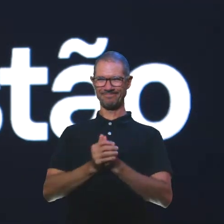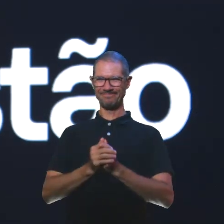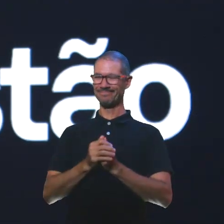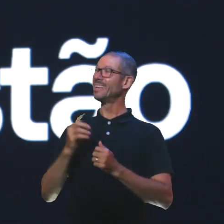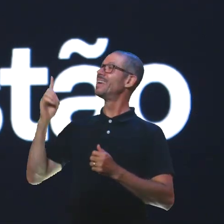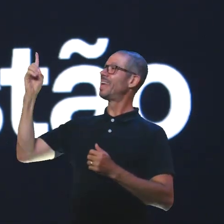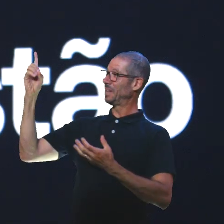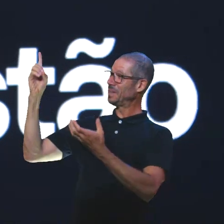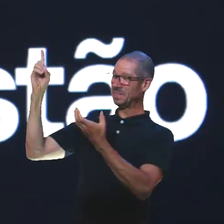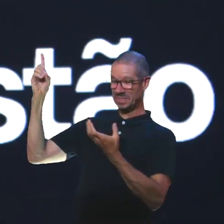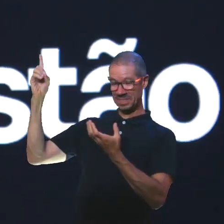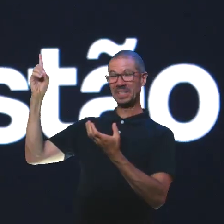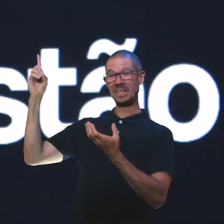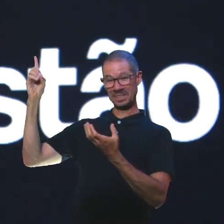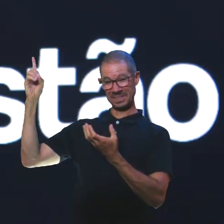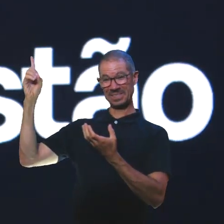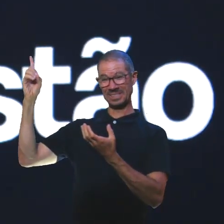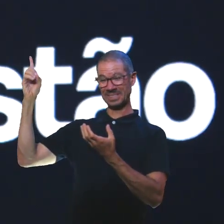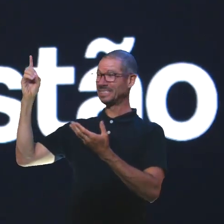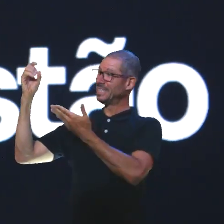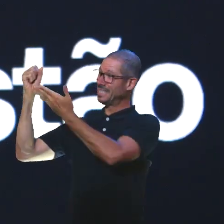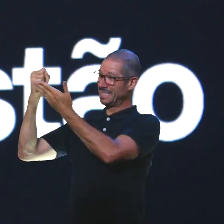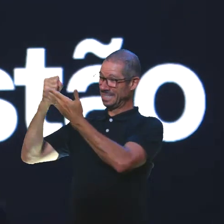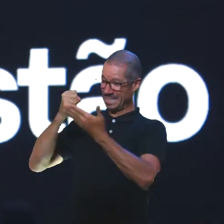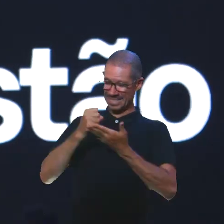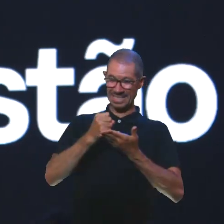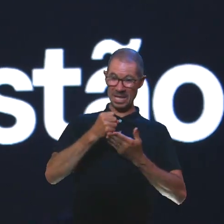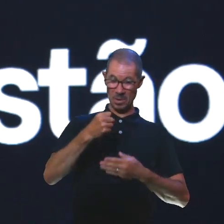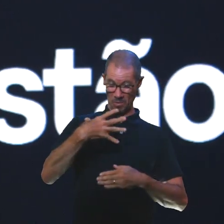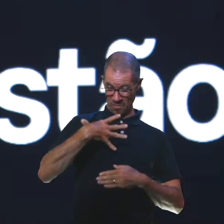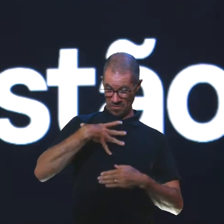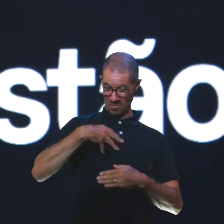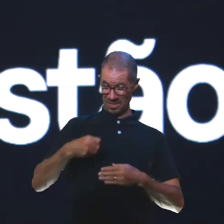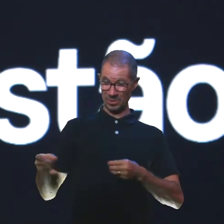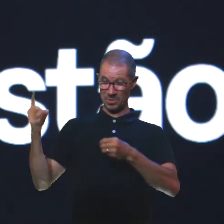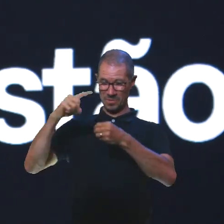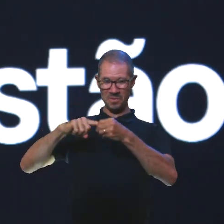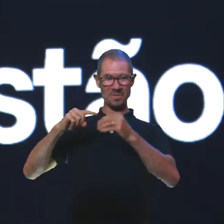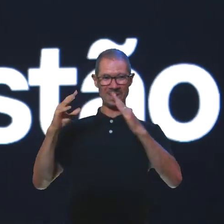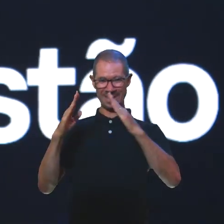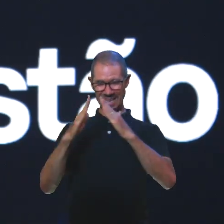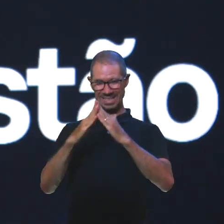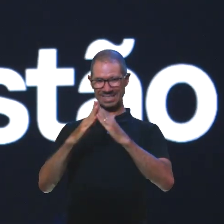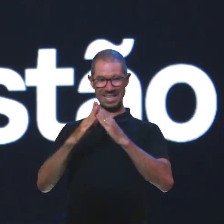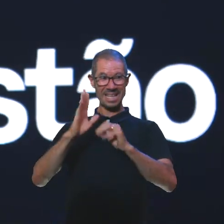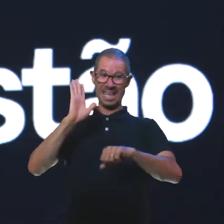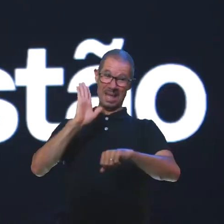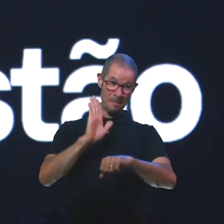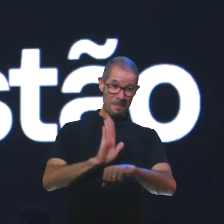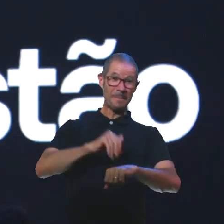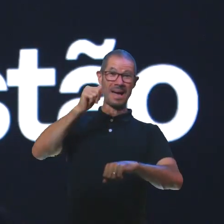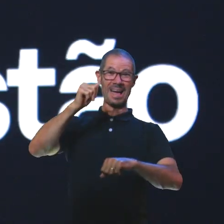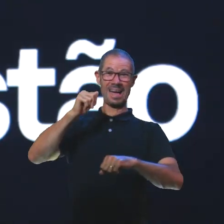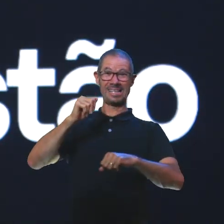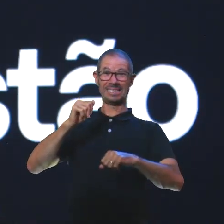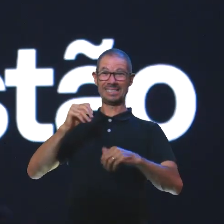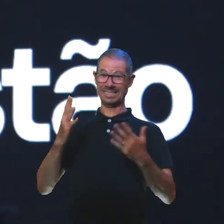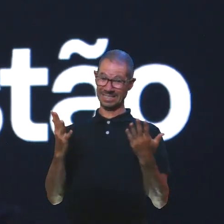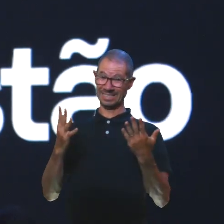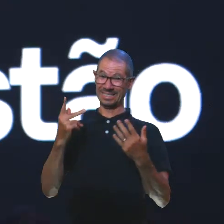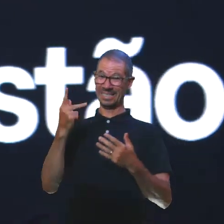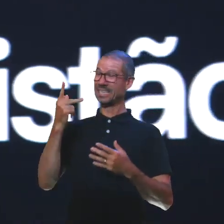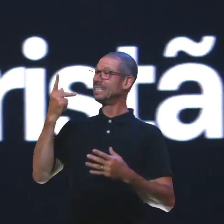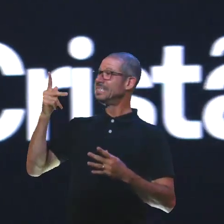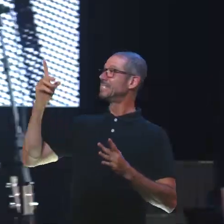Ele quer trazer seus filhos de volta para sua casa e ainda mais para a